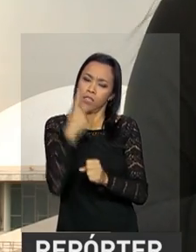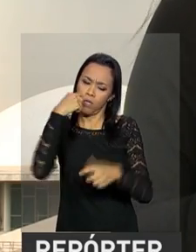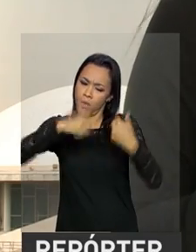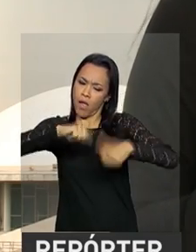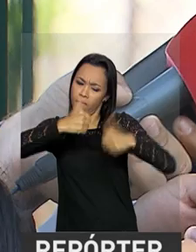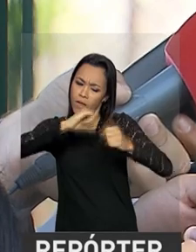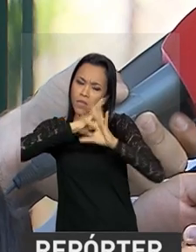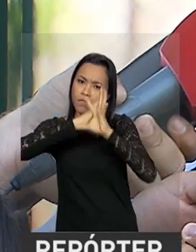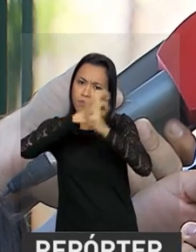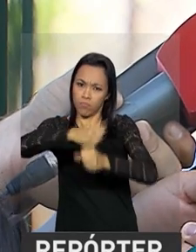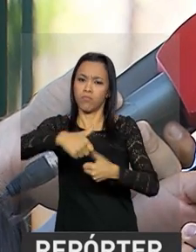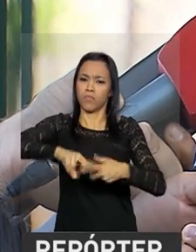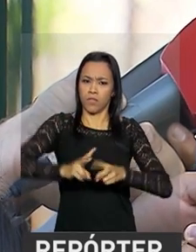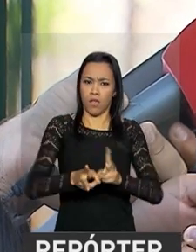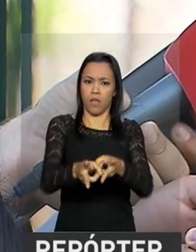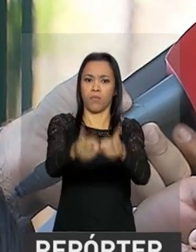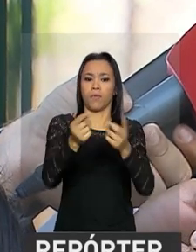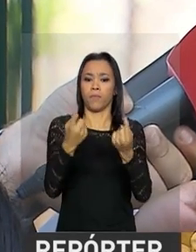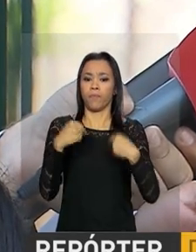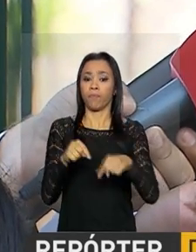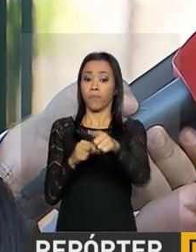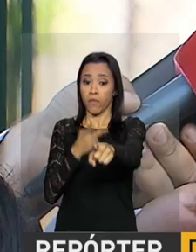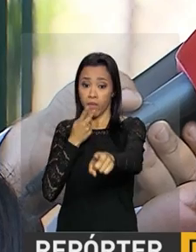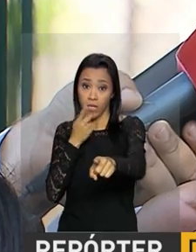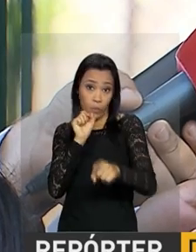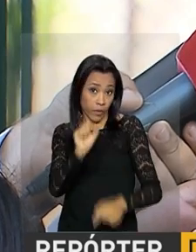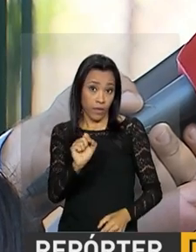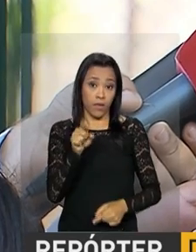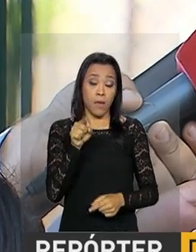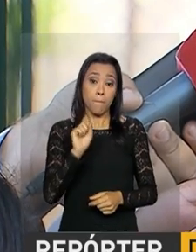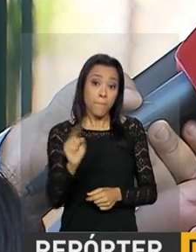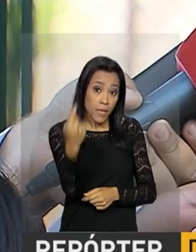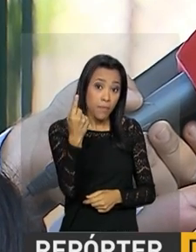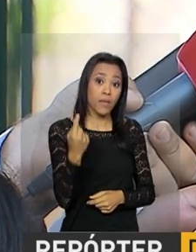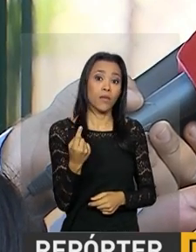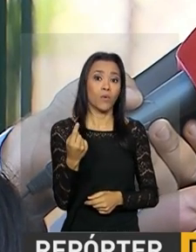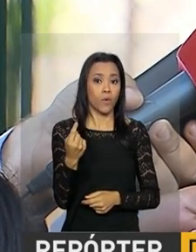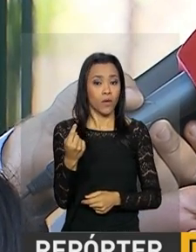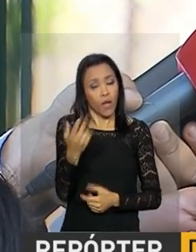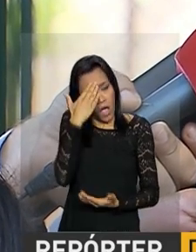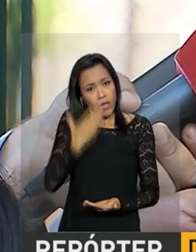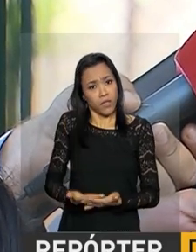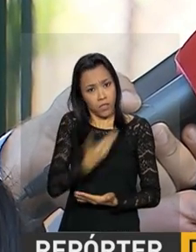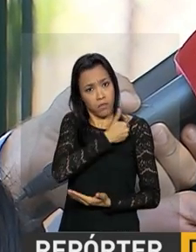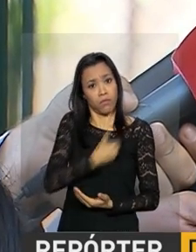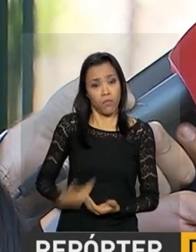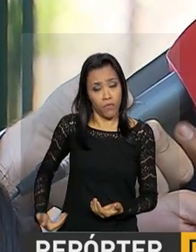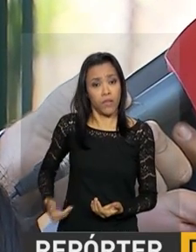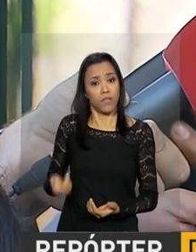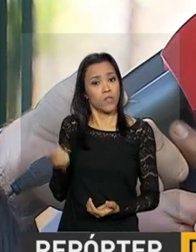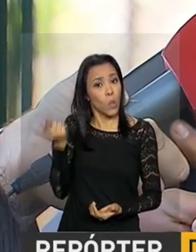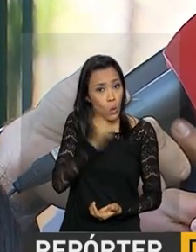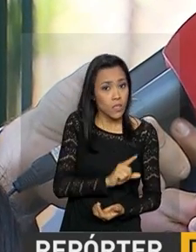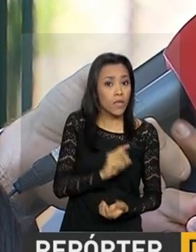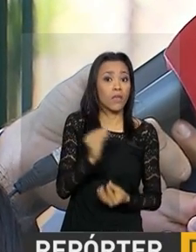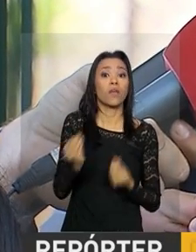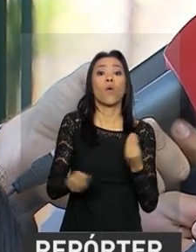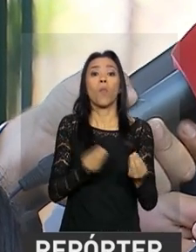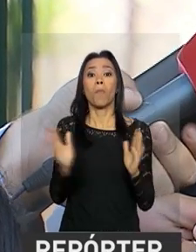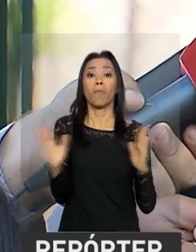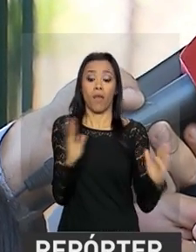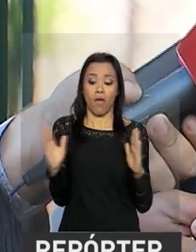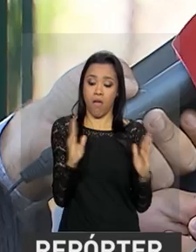meio do período para você não batizar tudo isso primeiro passo qual é dar credibilidade ao governo e a credibilidade só vai vir se a gente tiver um